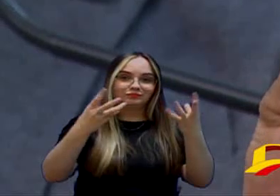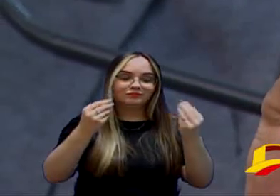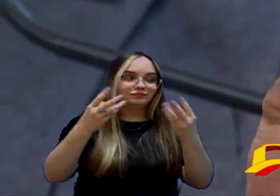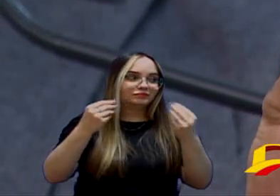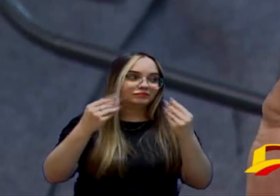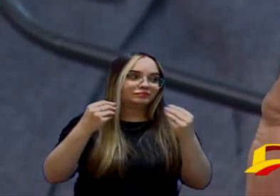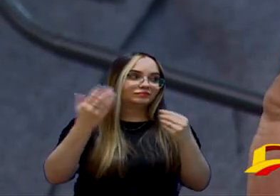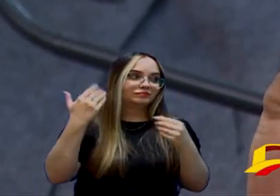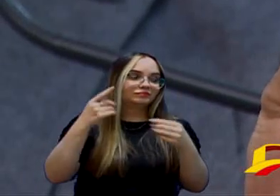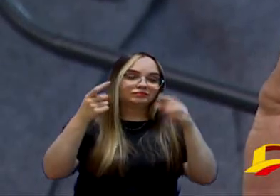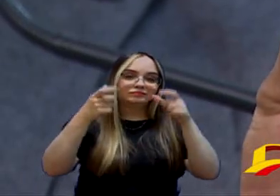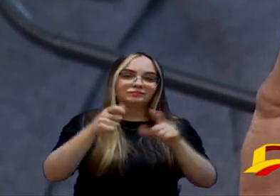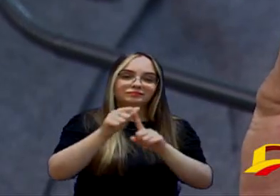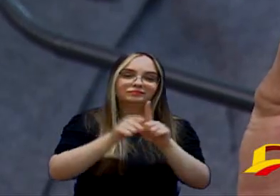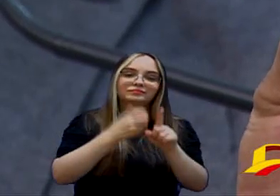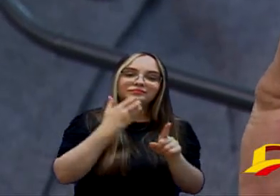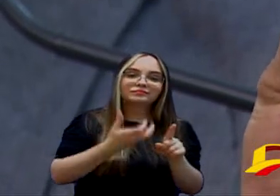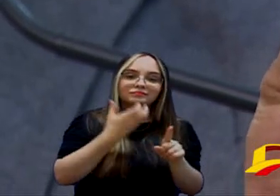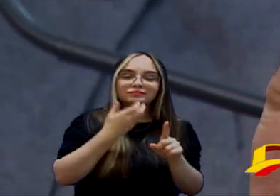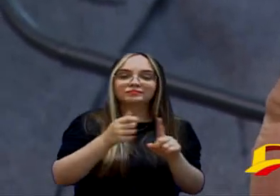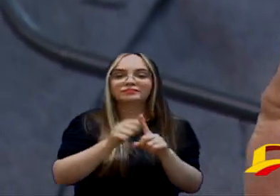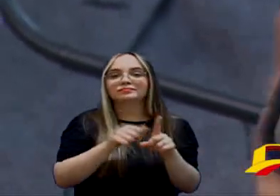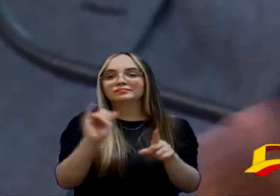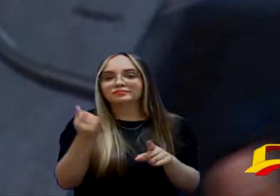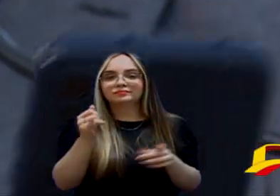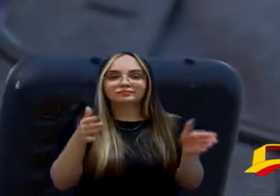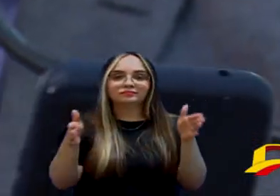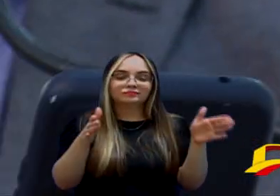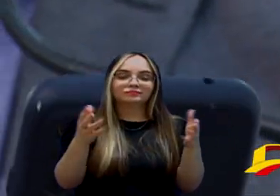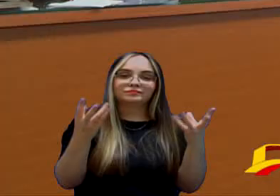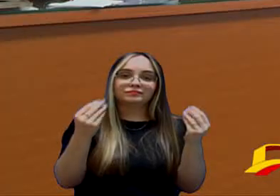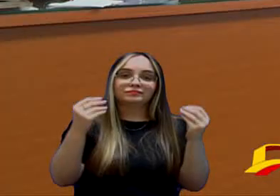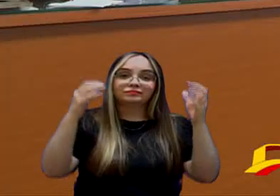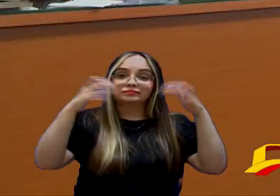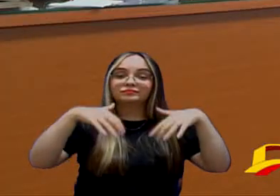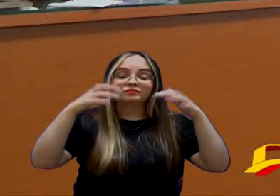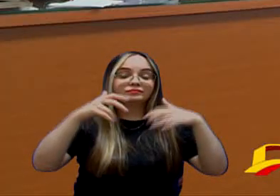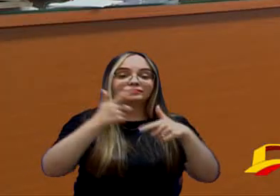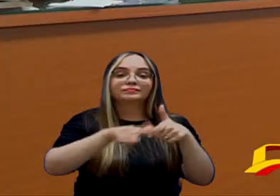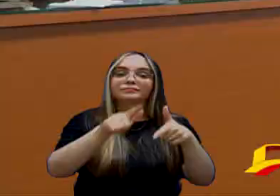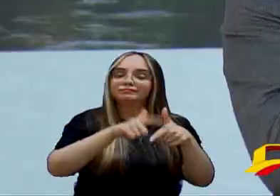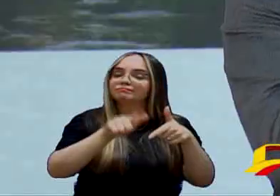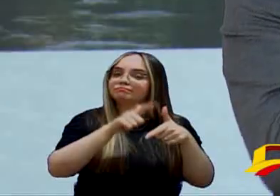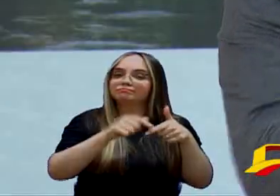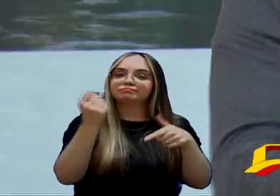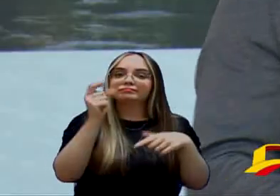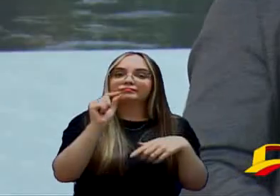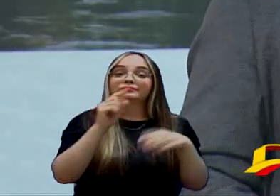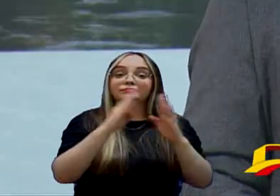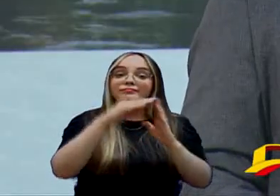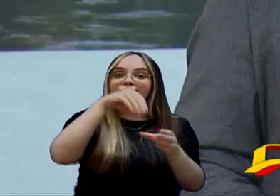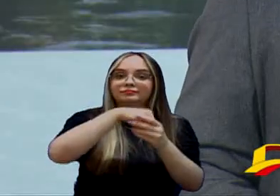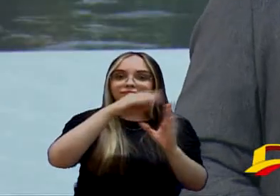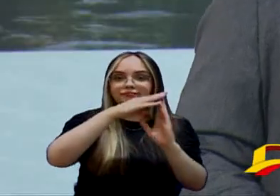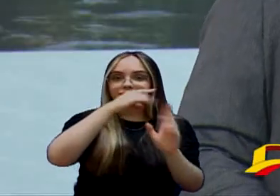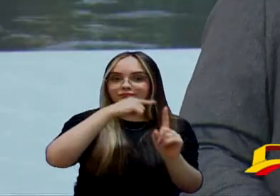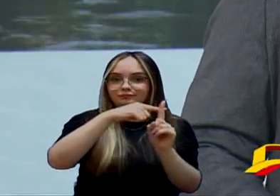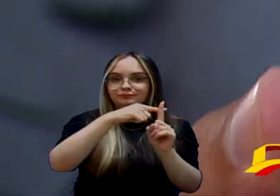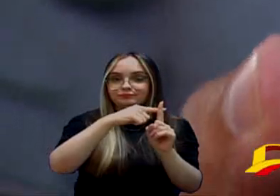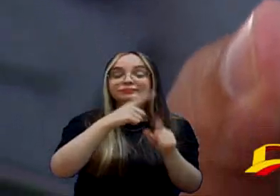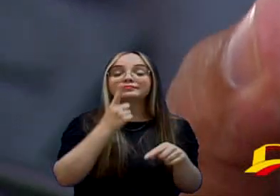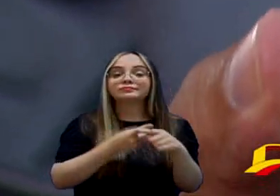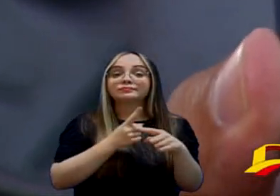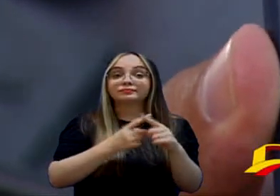de dezembro janeiro fevereiro tá causando um grande problema lá na igreja porque